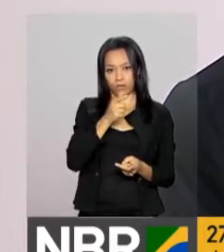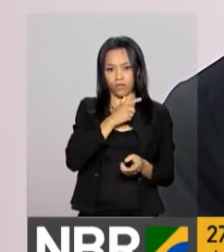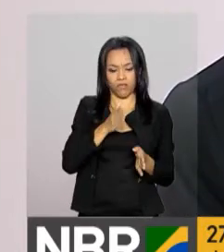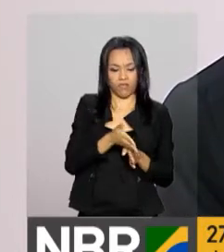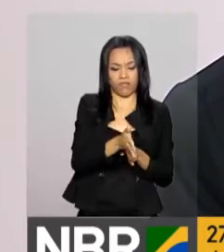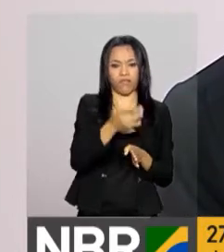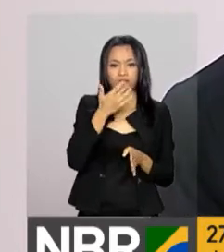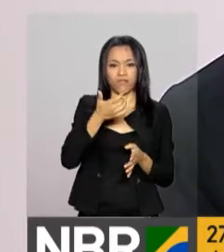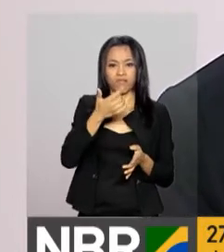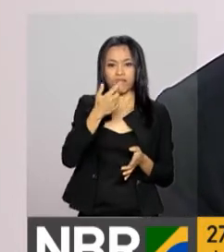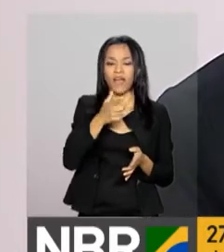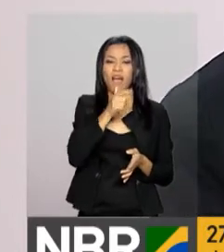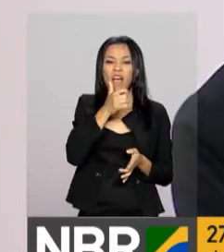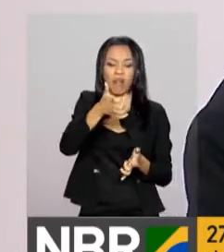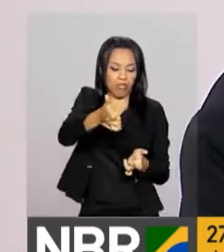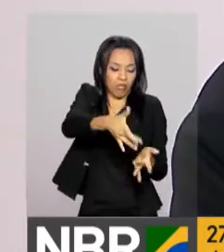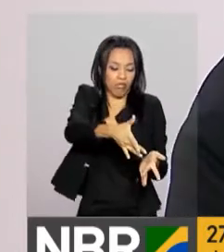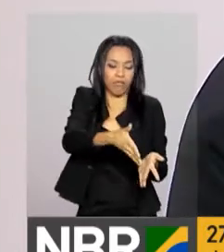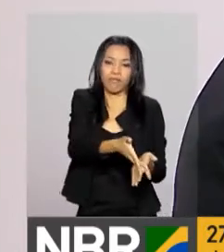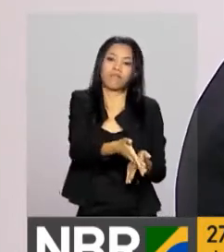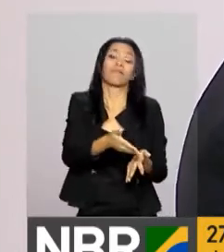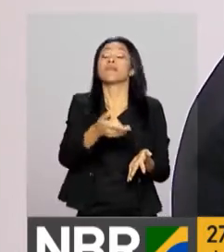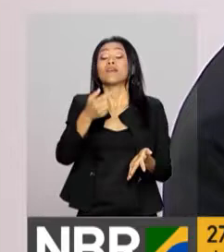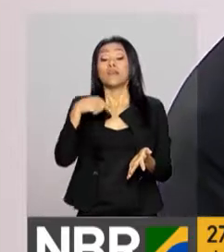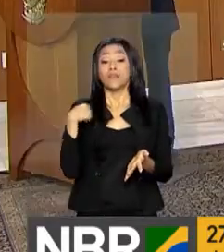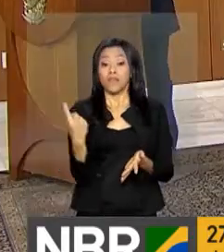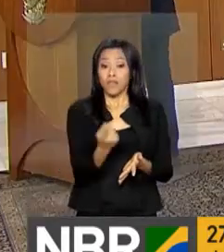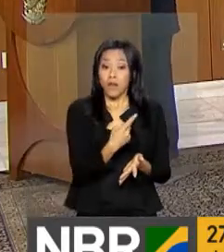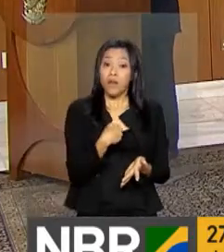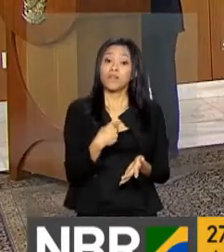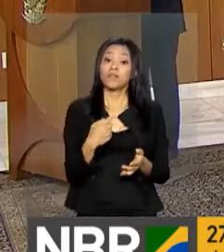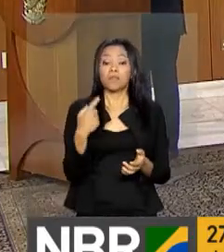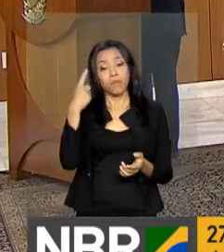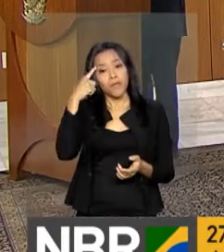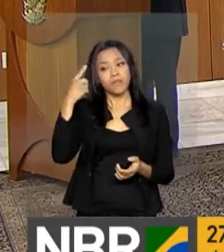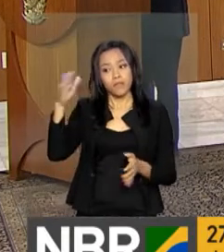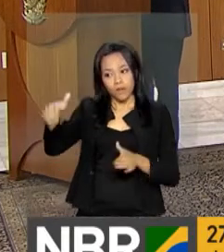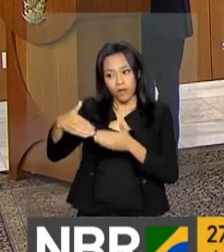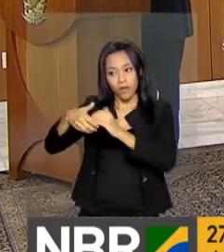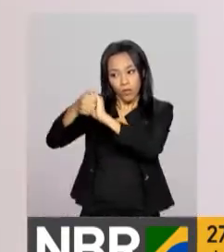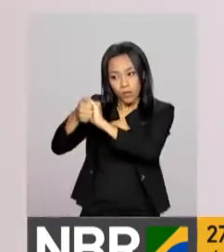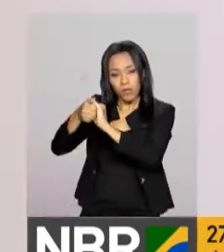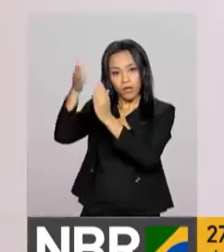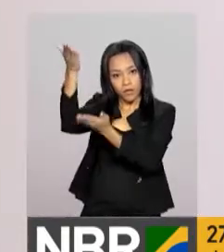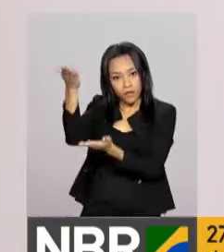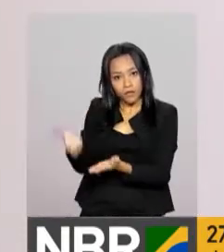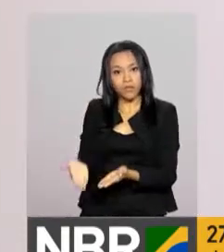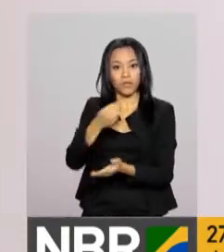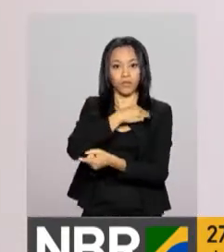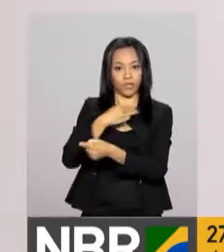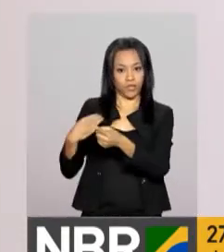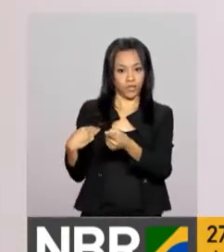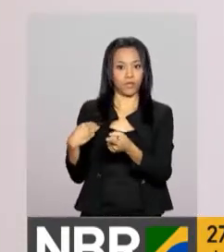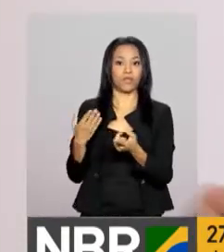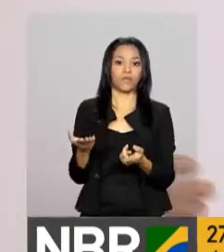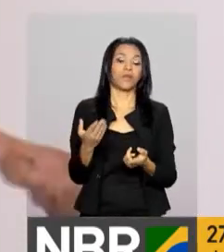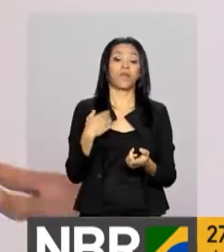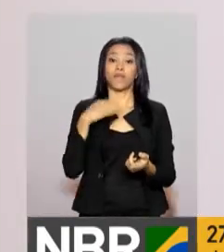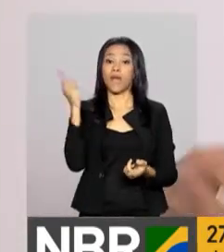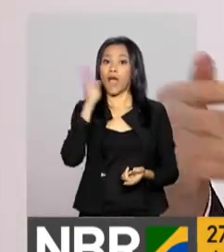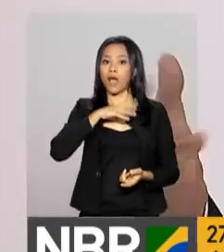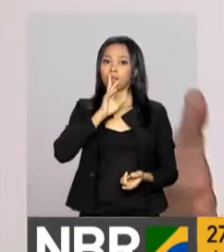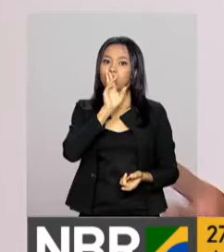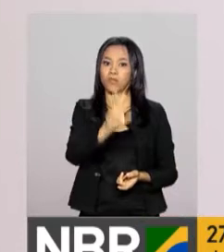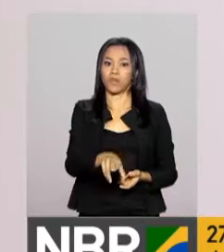preocupados com esse assunto e nós penso eu cumprimento o ministro waldir nós demos uma rápida resposta isso tanto que uma